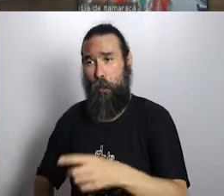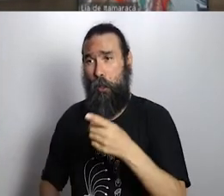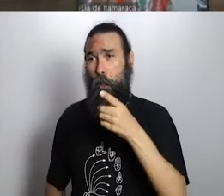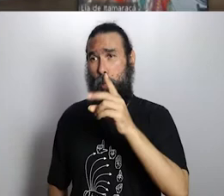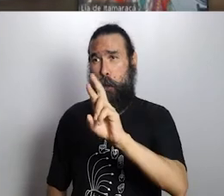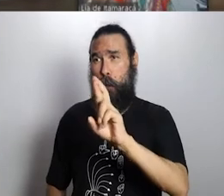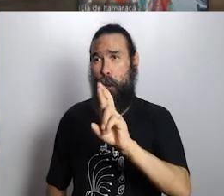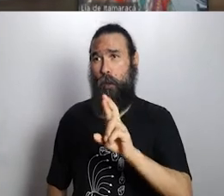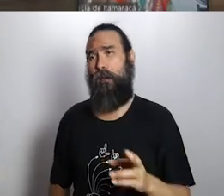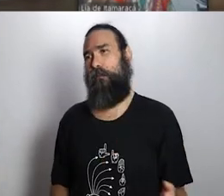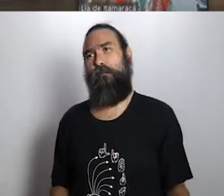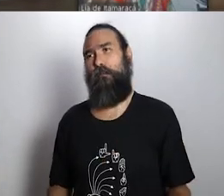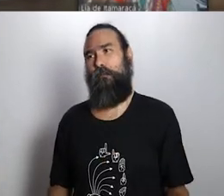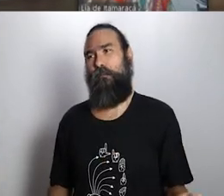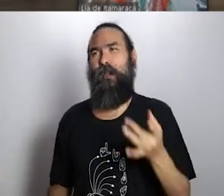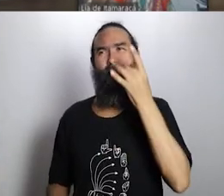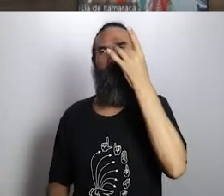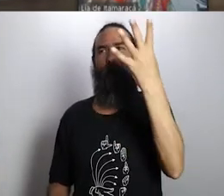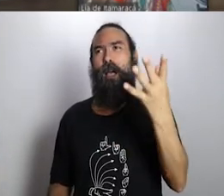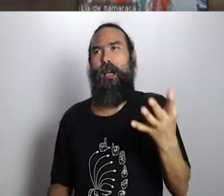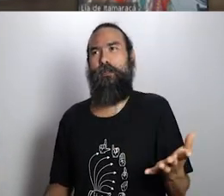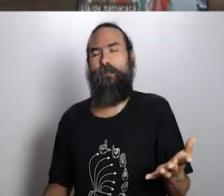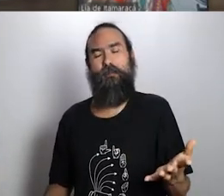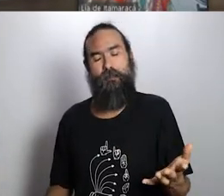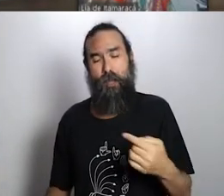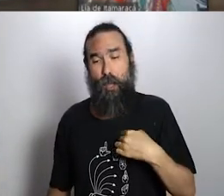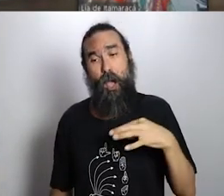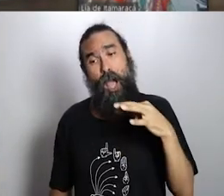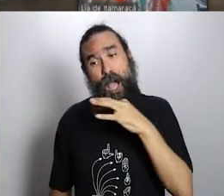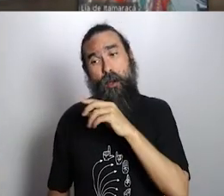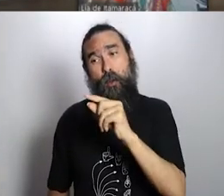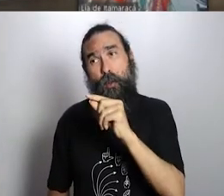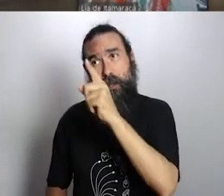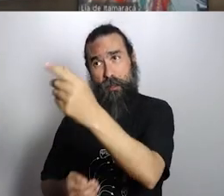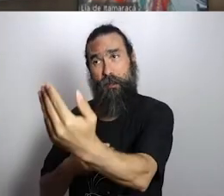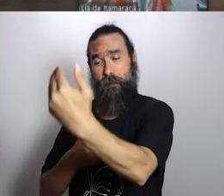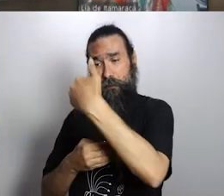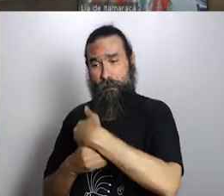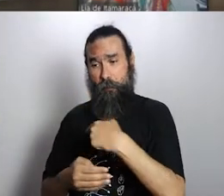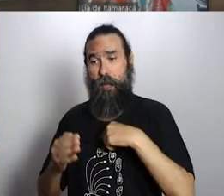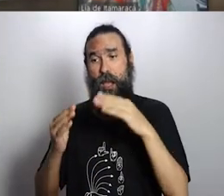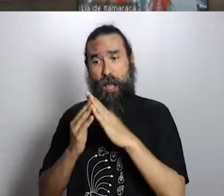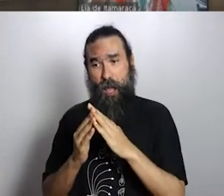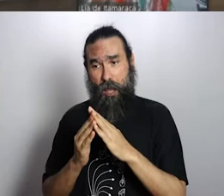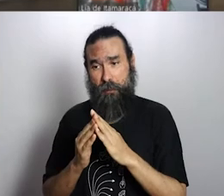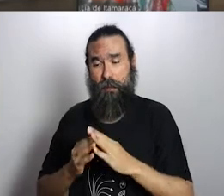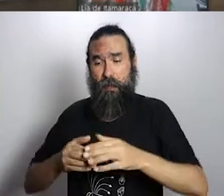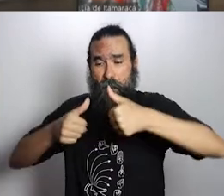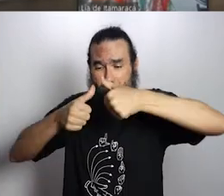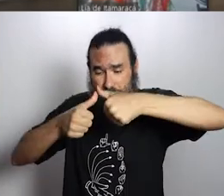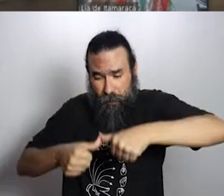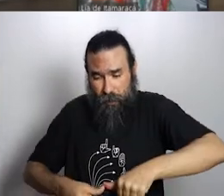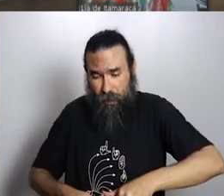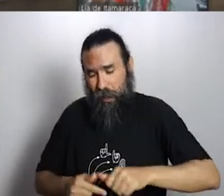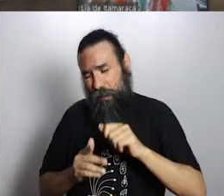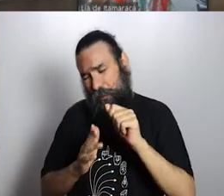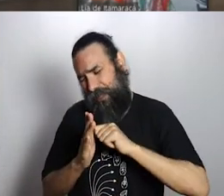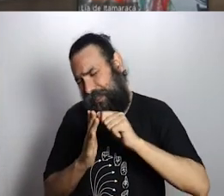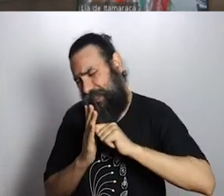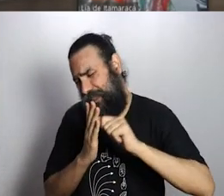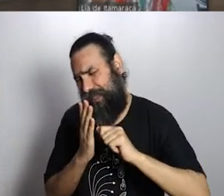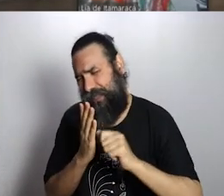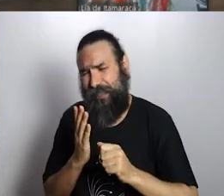Não, eu acho que você tem que vir para minha casa hoje, amanhã, depois, 6 meses, 1 ano,